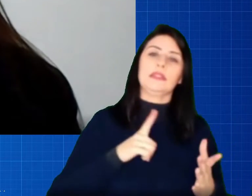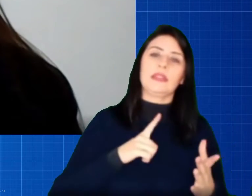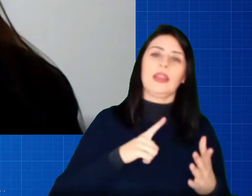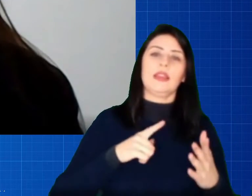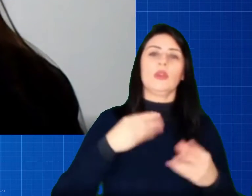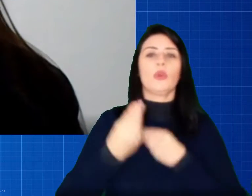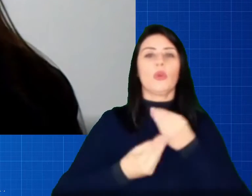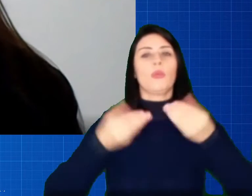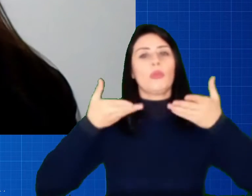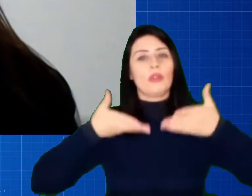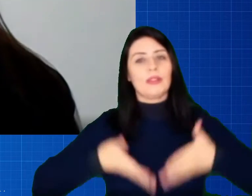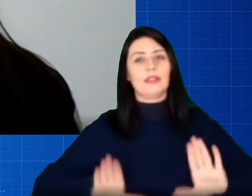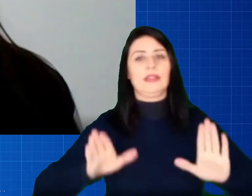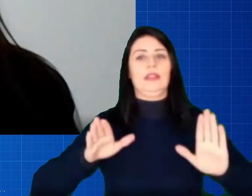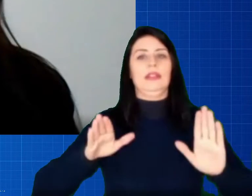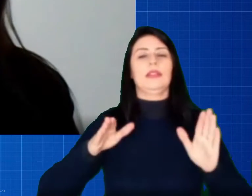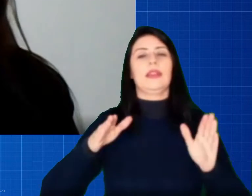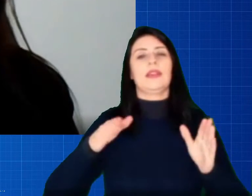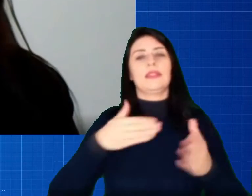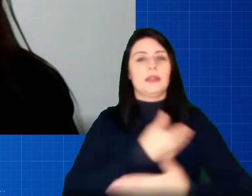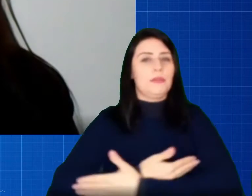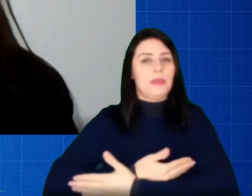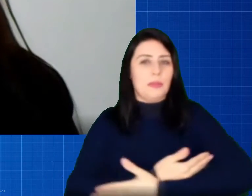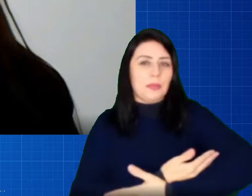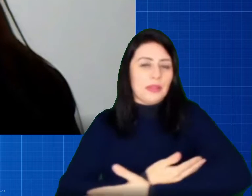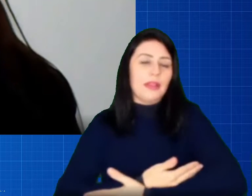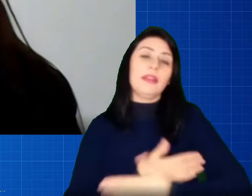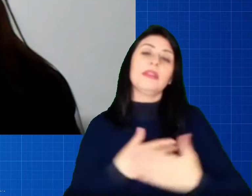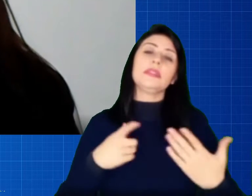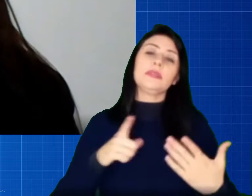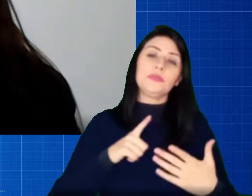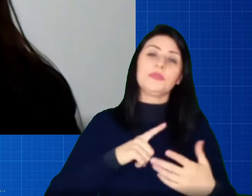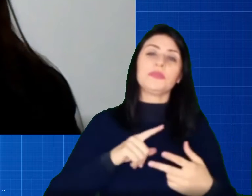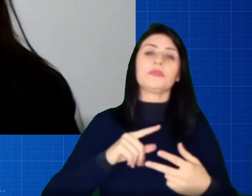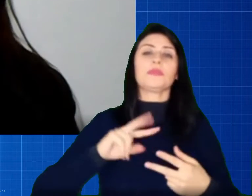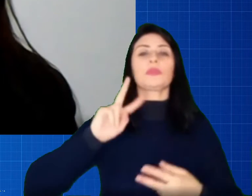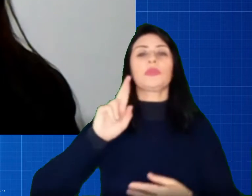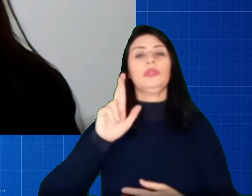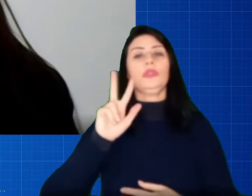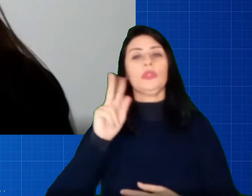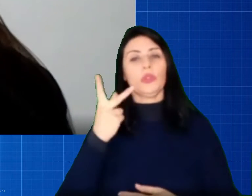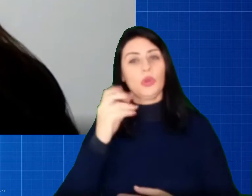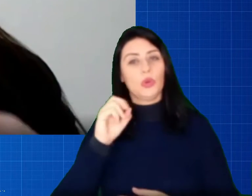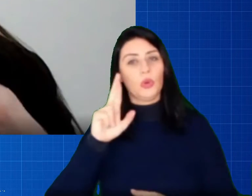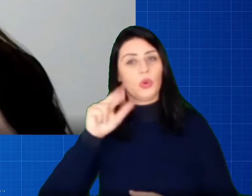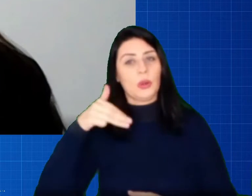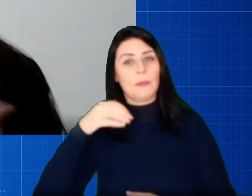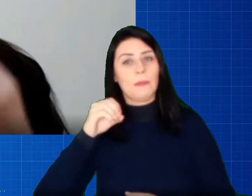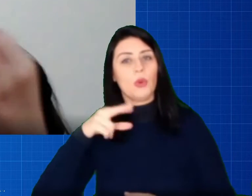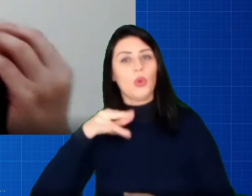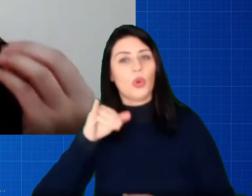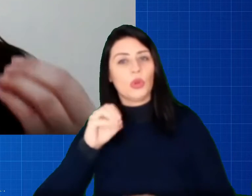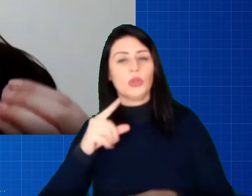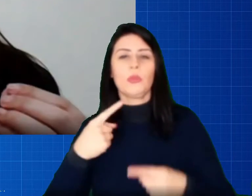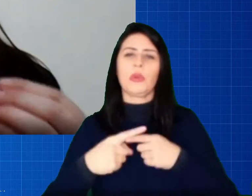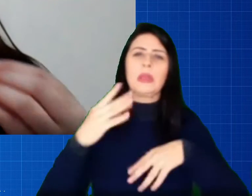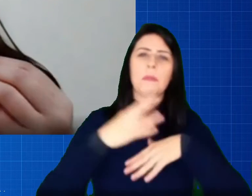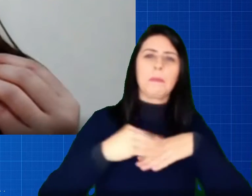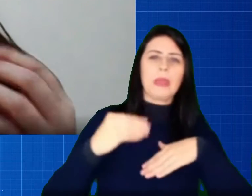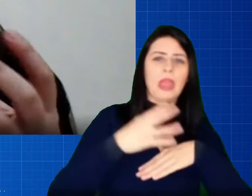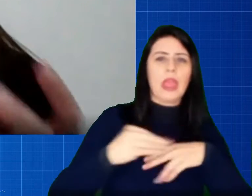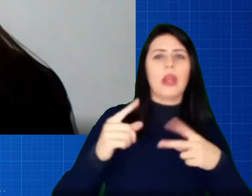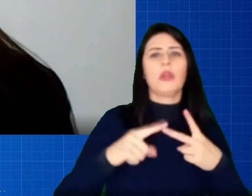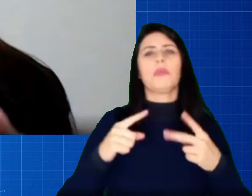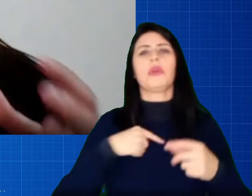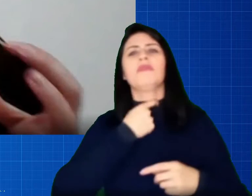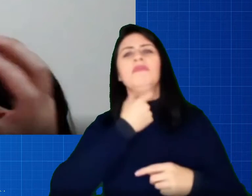dos partos, que a gente trabalha, a questão do desenvolvimento do bebê, toda essa questão hormonal, né? Por que muda, por que nasce pelinho, por que eu fico